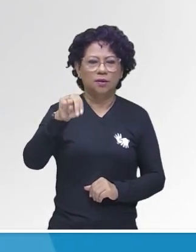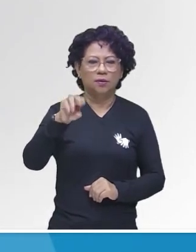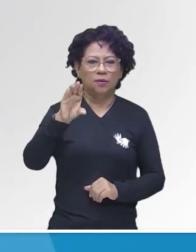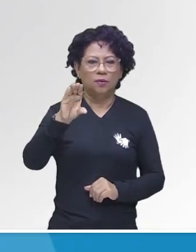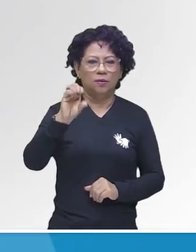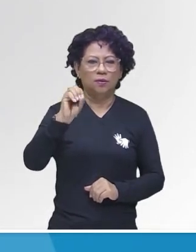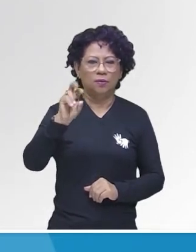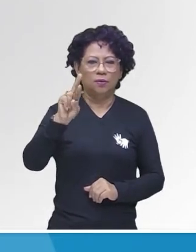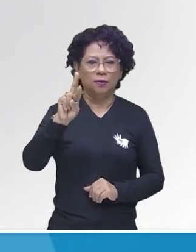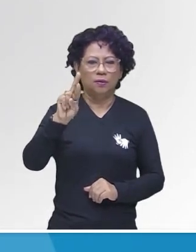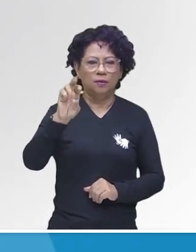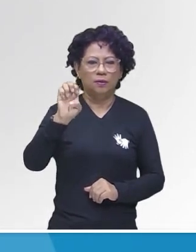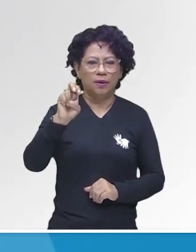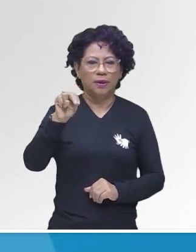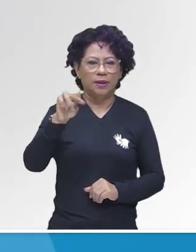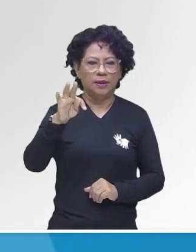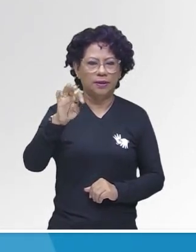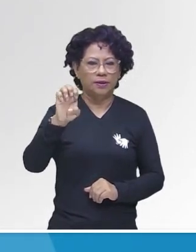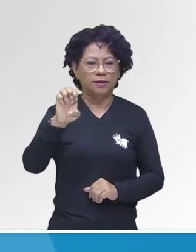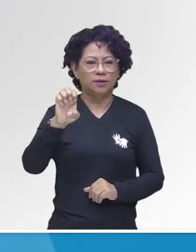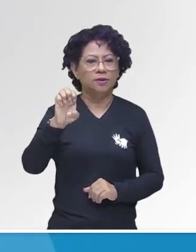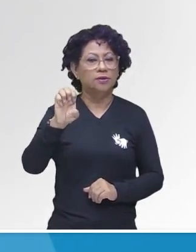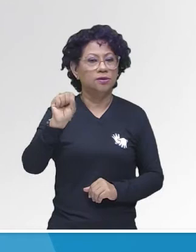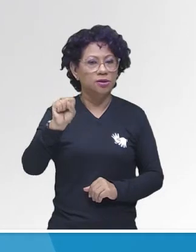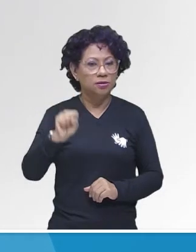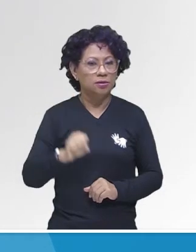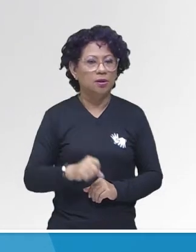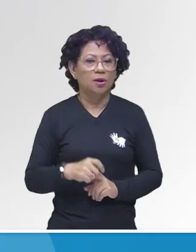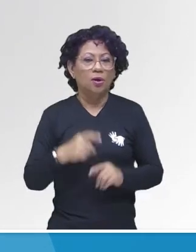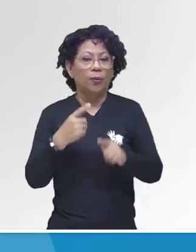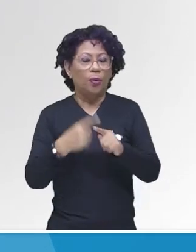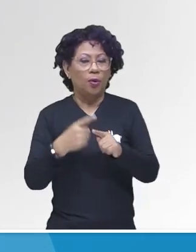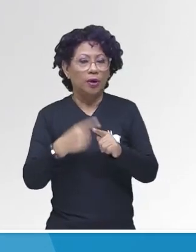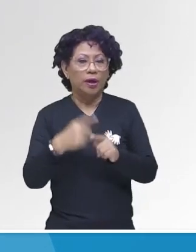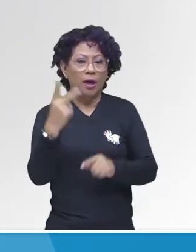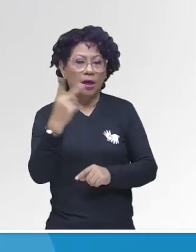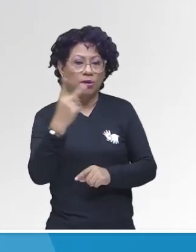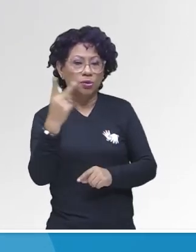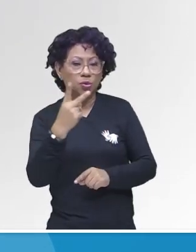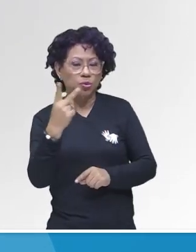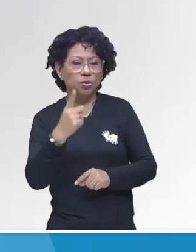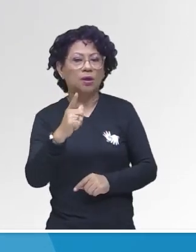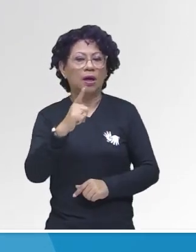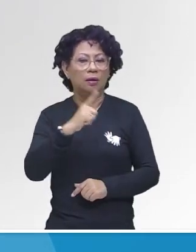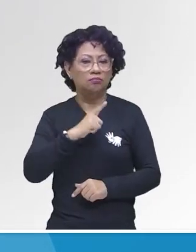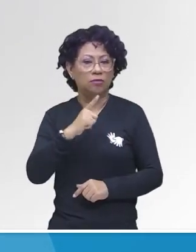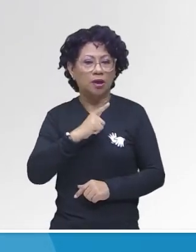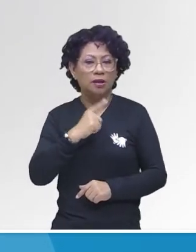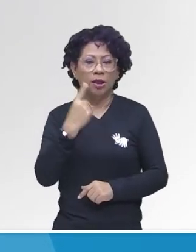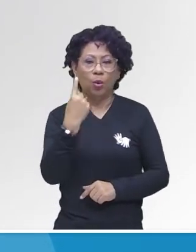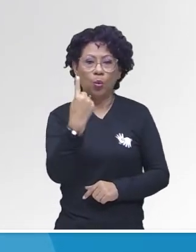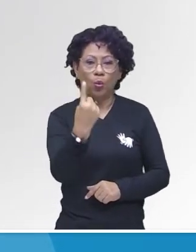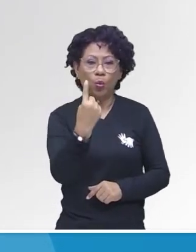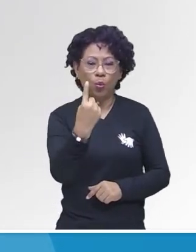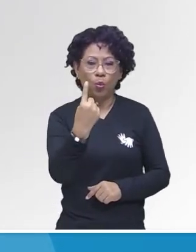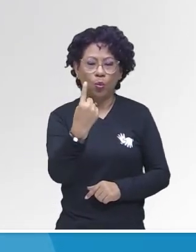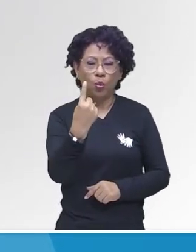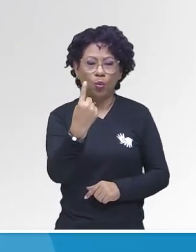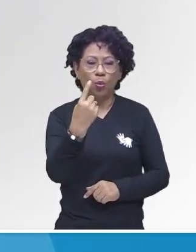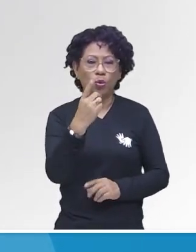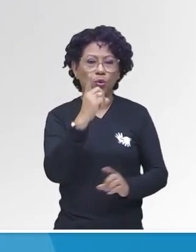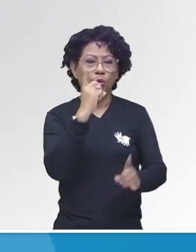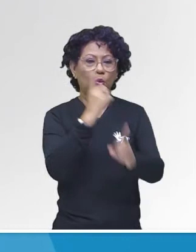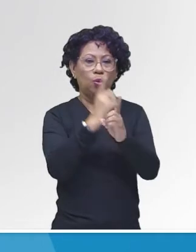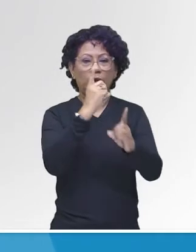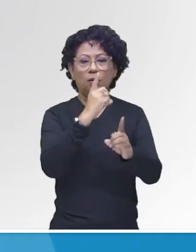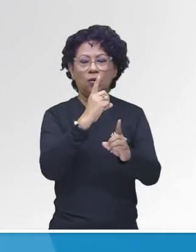retas possuem um único ponto em comum, tá? Além disso, né? Além disso, vocês podem ver na nossa imagem que eles